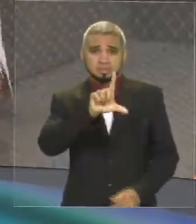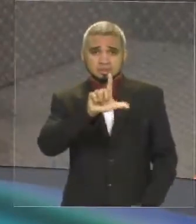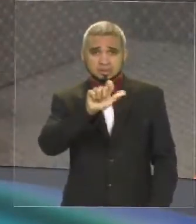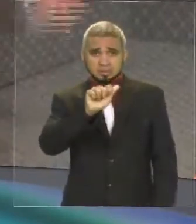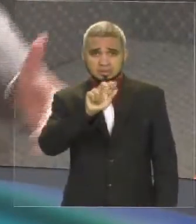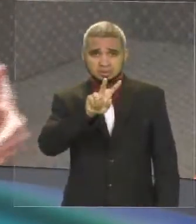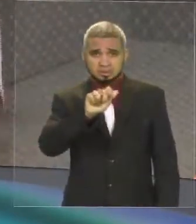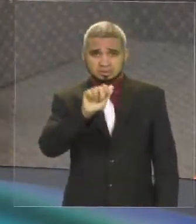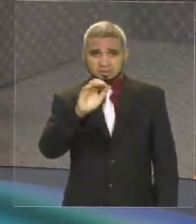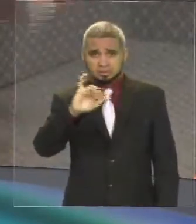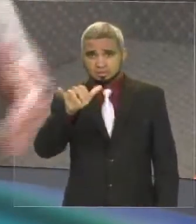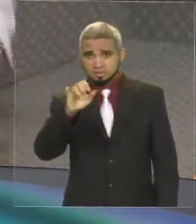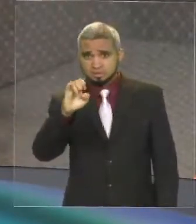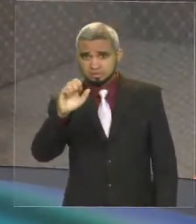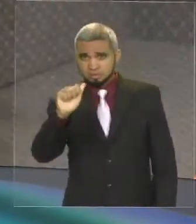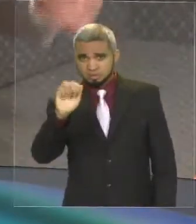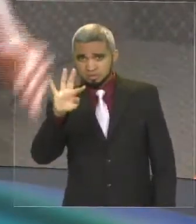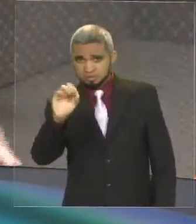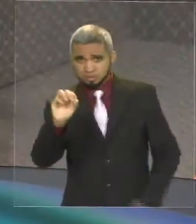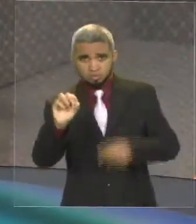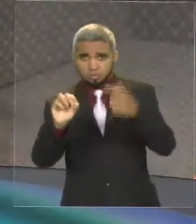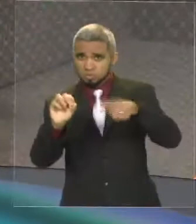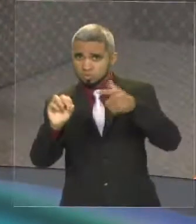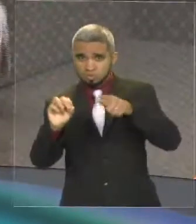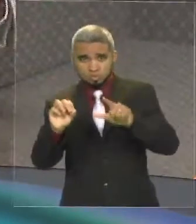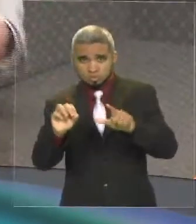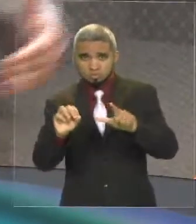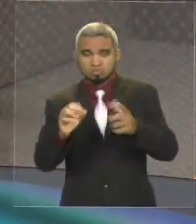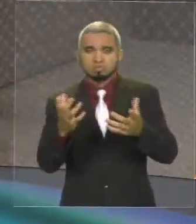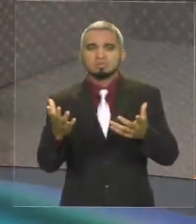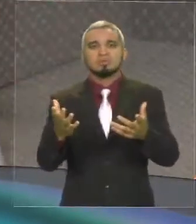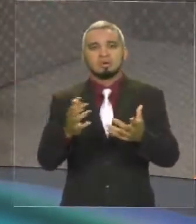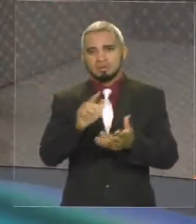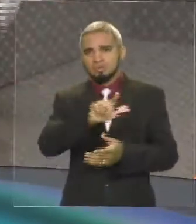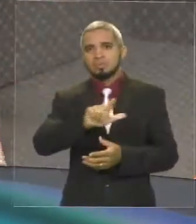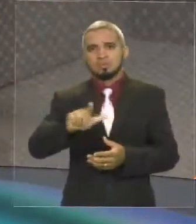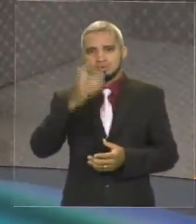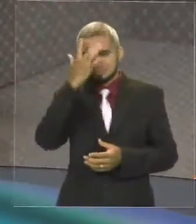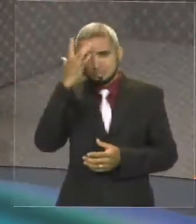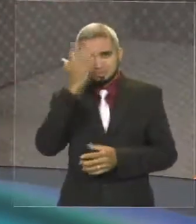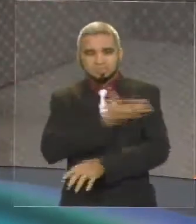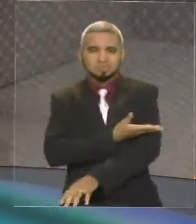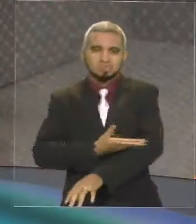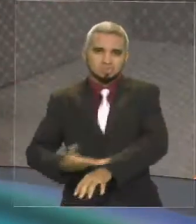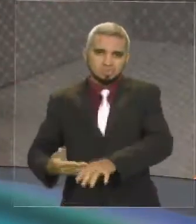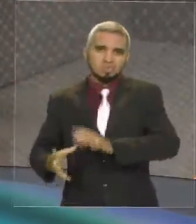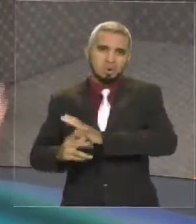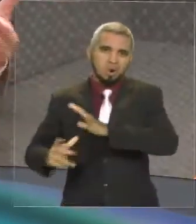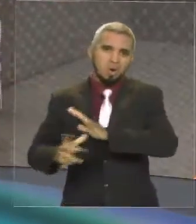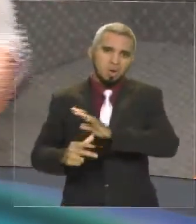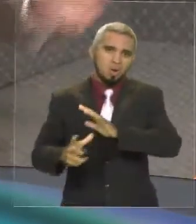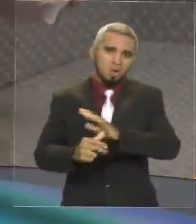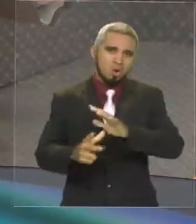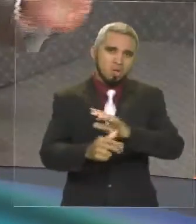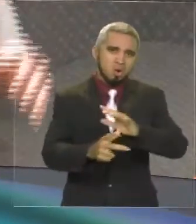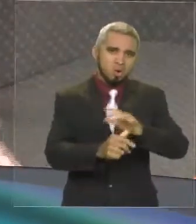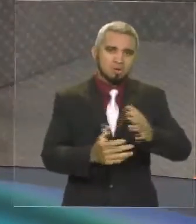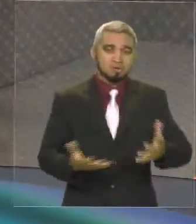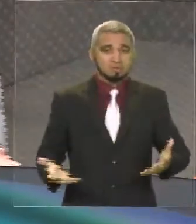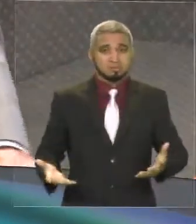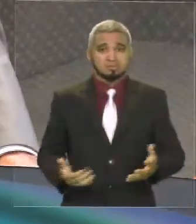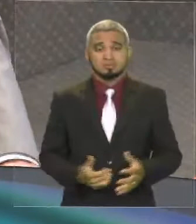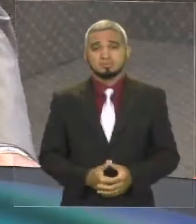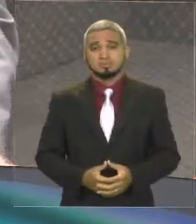errados, equivocados, de mal feito, de corrupção, teriam sua continuidade de maneira até exacerbada.